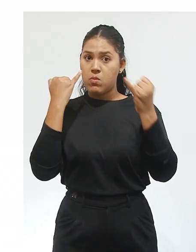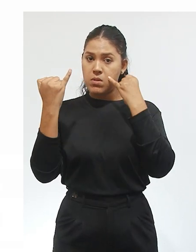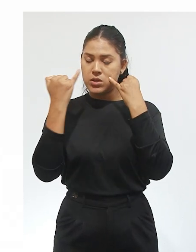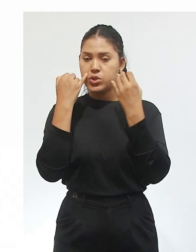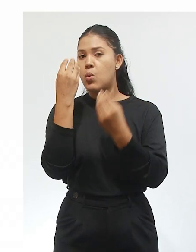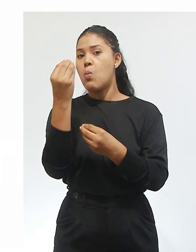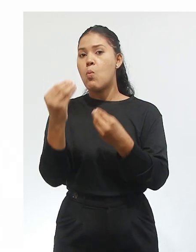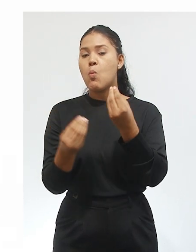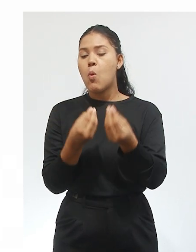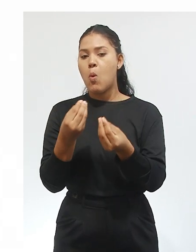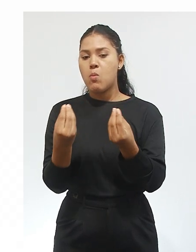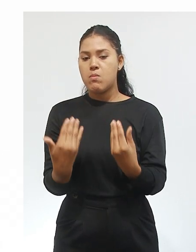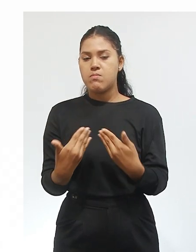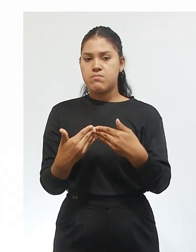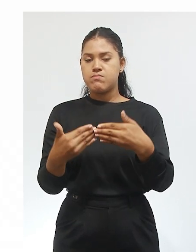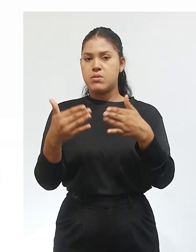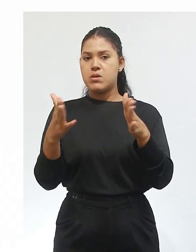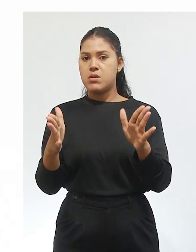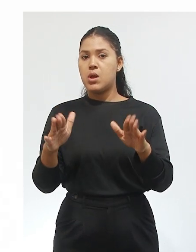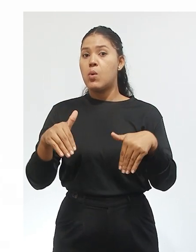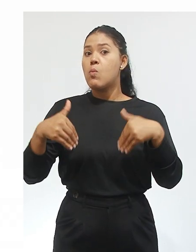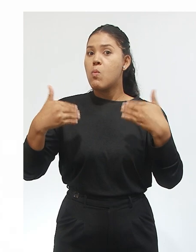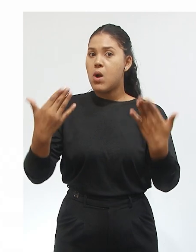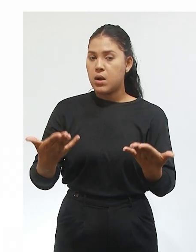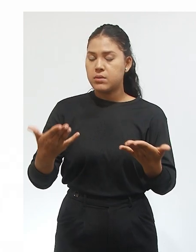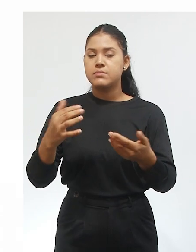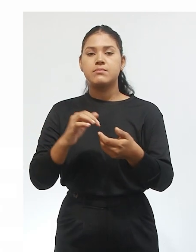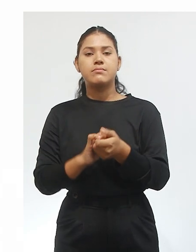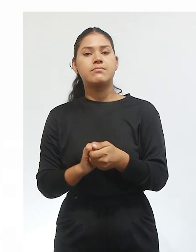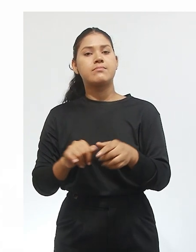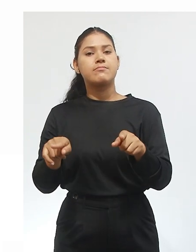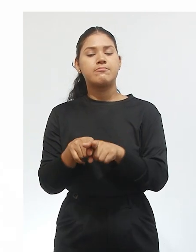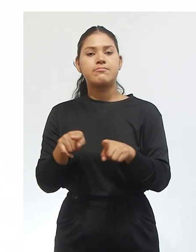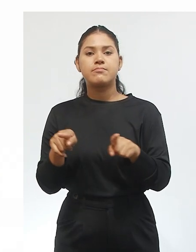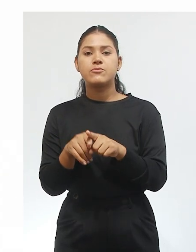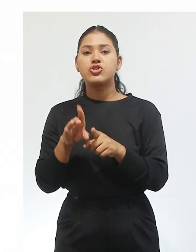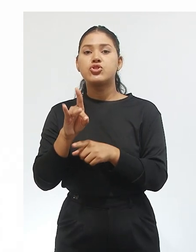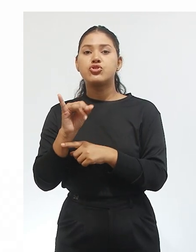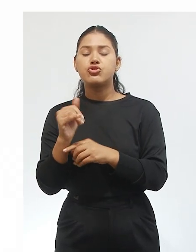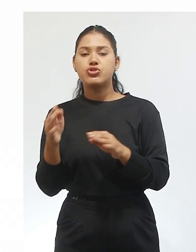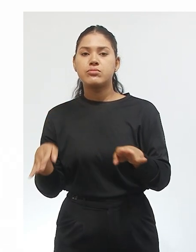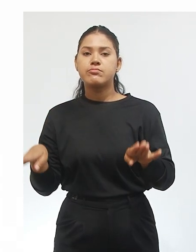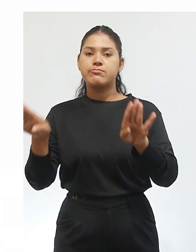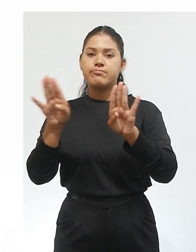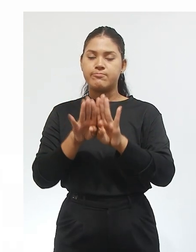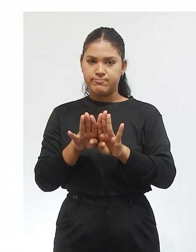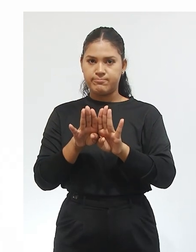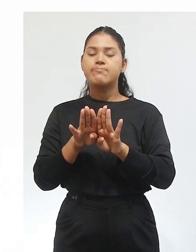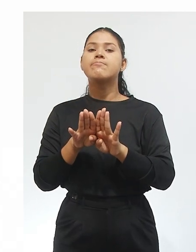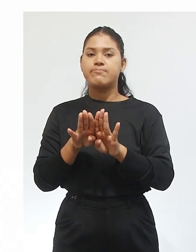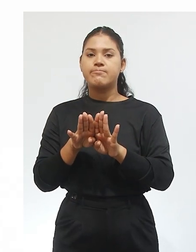explicando lá quando foi aberto aquele livro, né? E no seu momento também